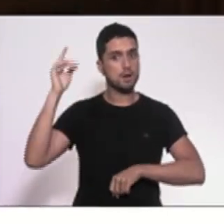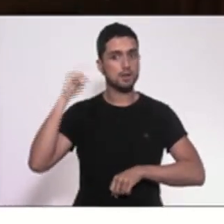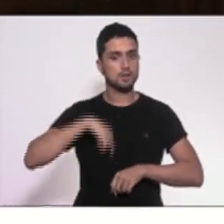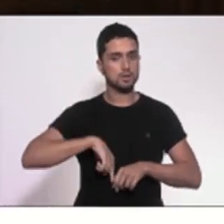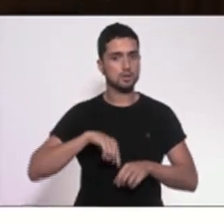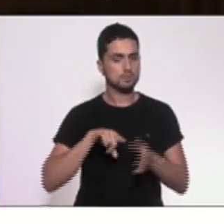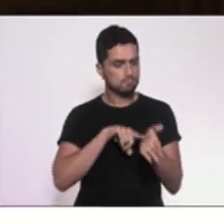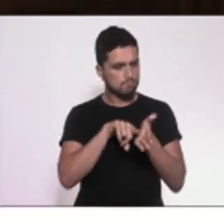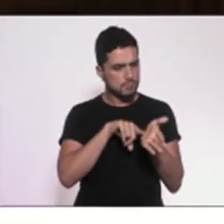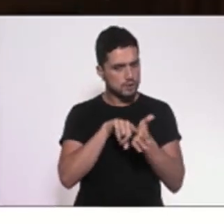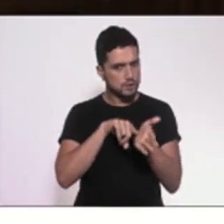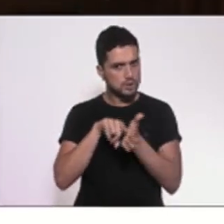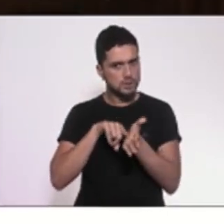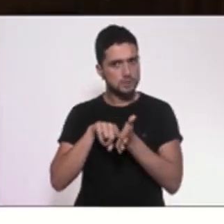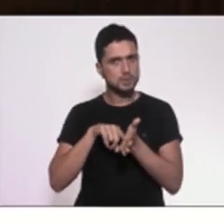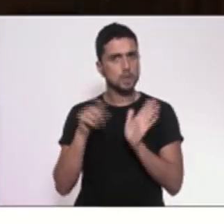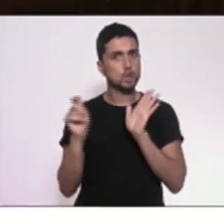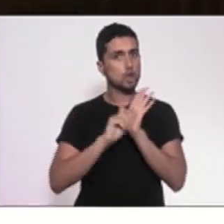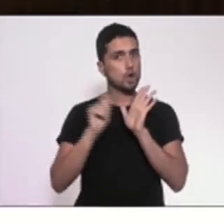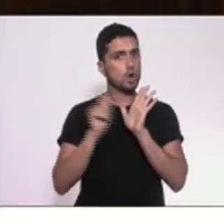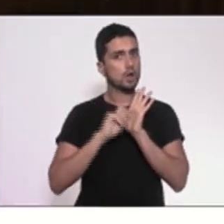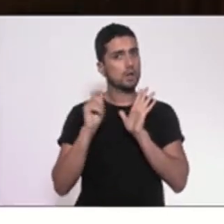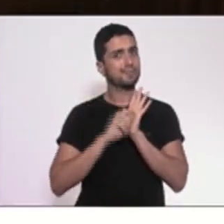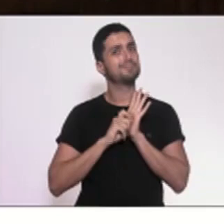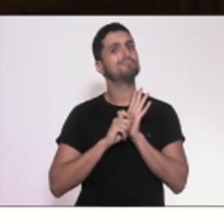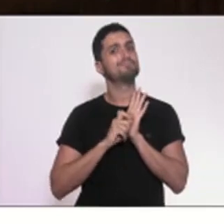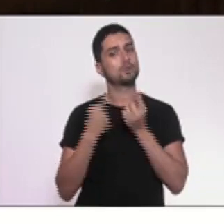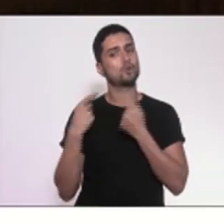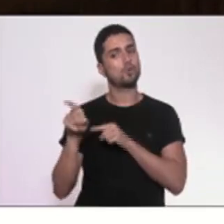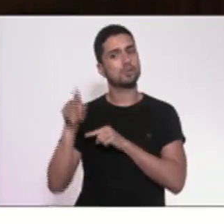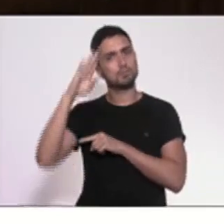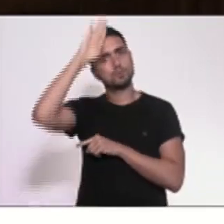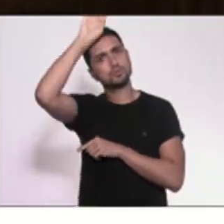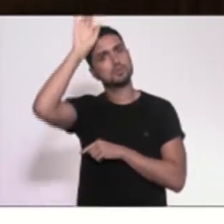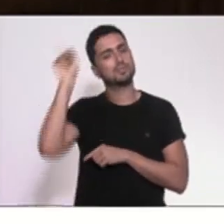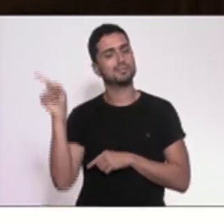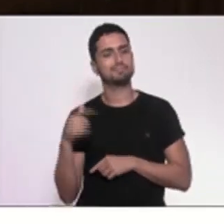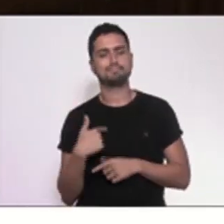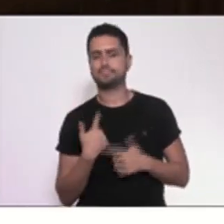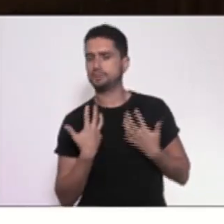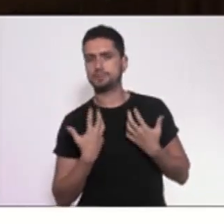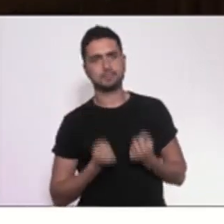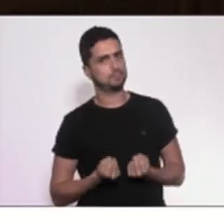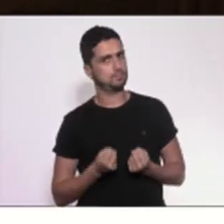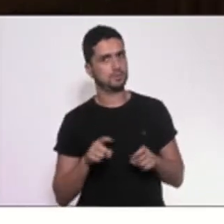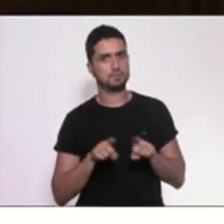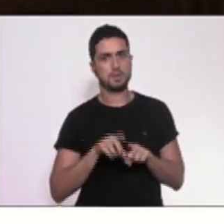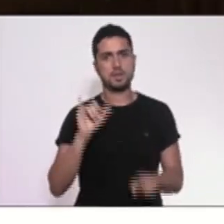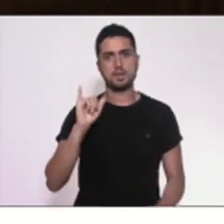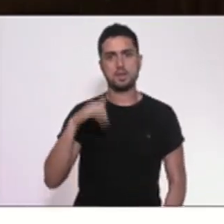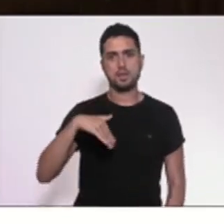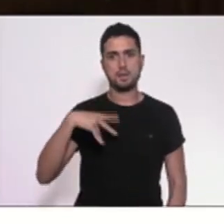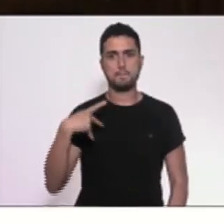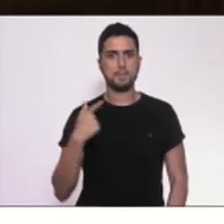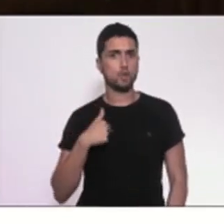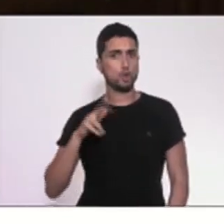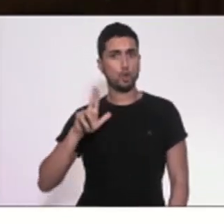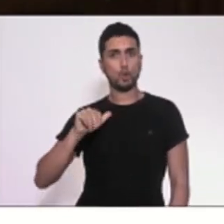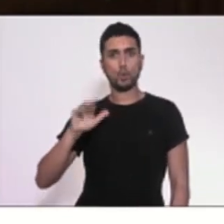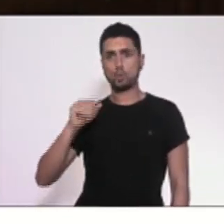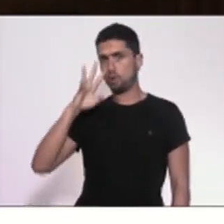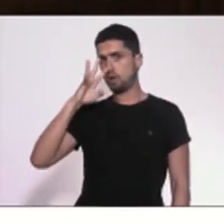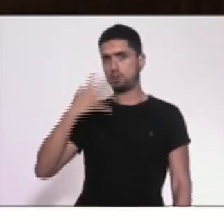opinião do ministro. Fez isso com o INPE, uma instituição que nunca na história brasileira recente havia sofrido críticas de